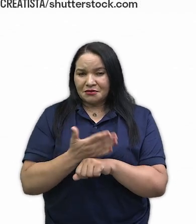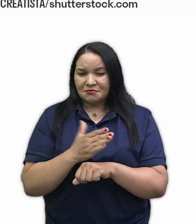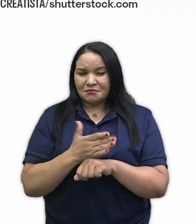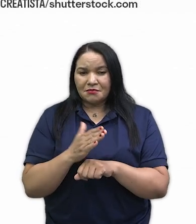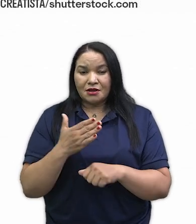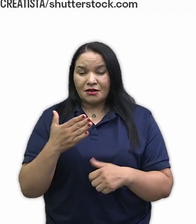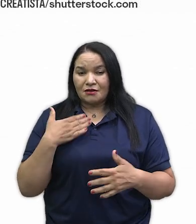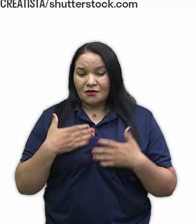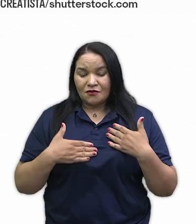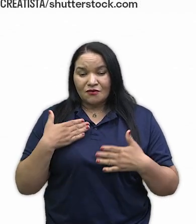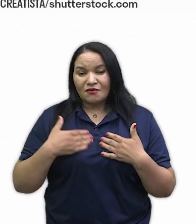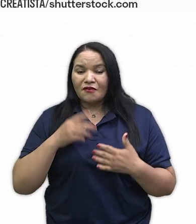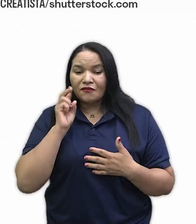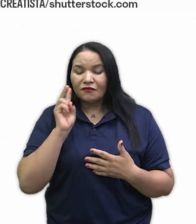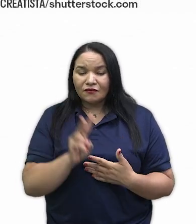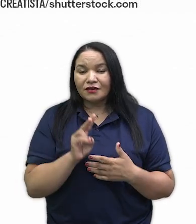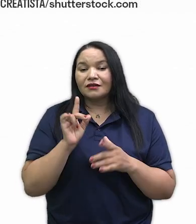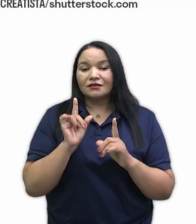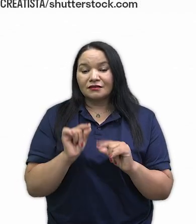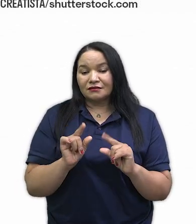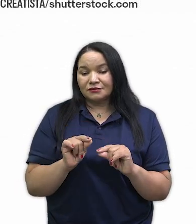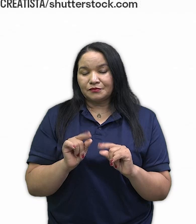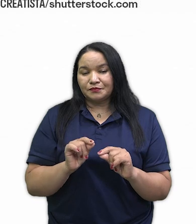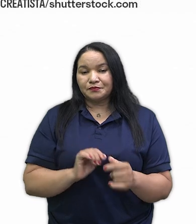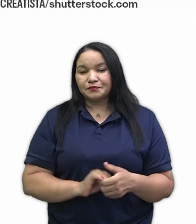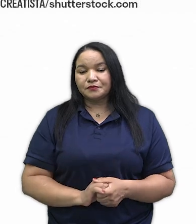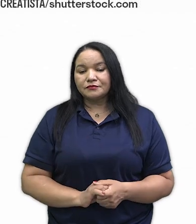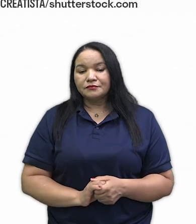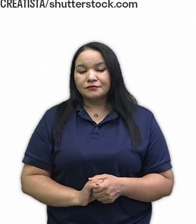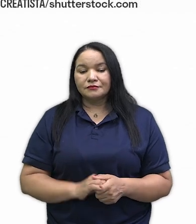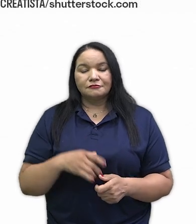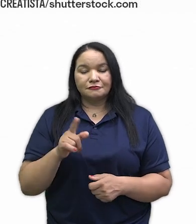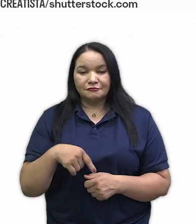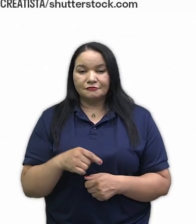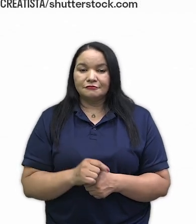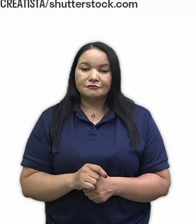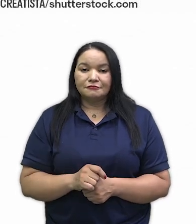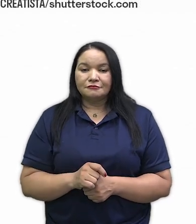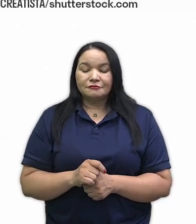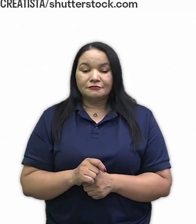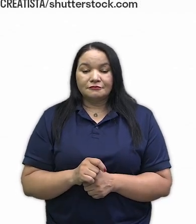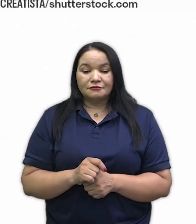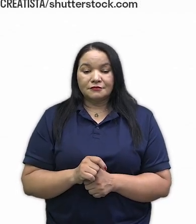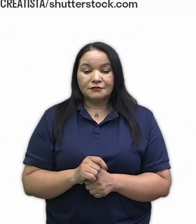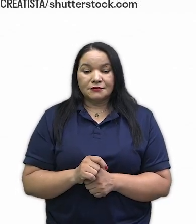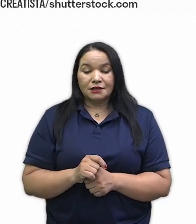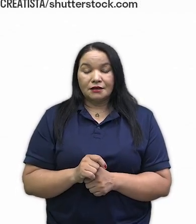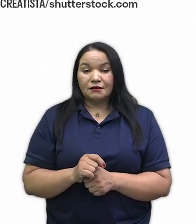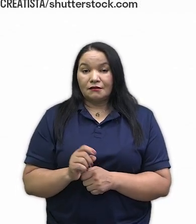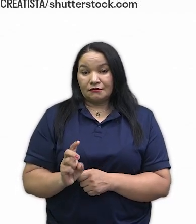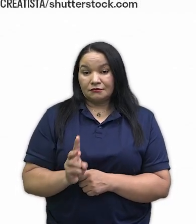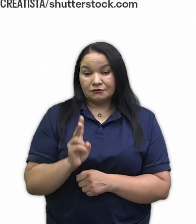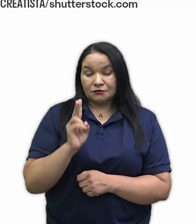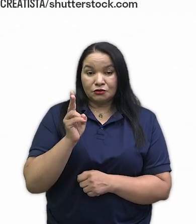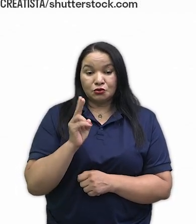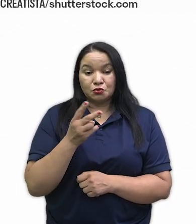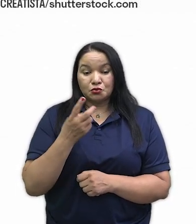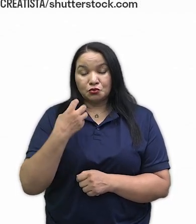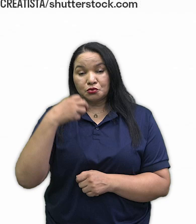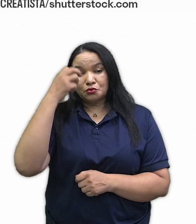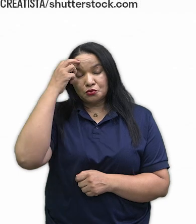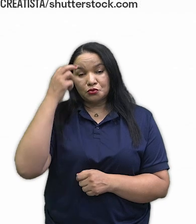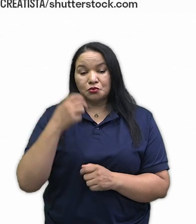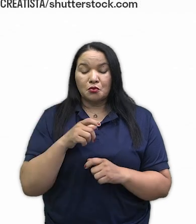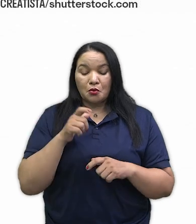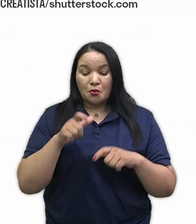a gente enxerga nela a riqueza cultural do povo da qual ela se